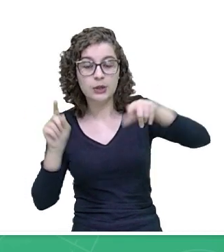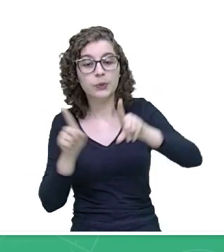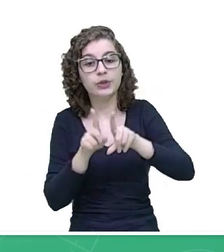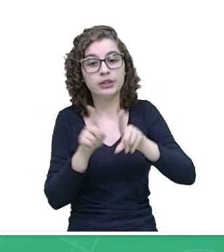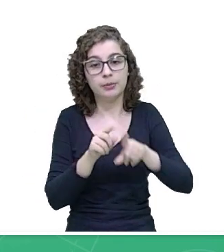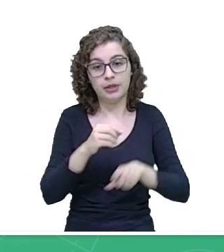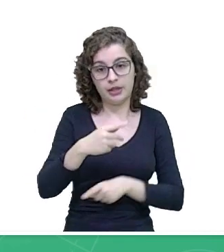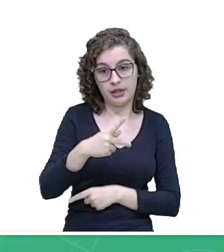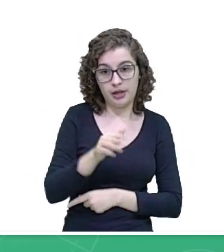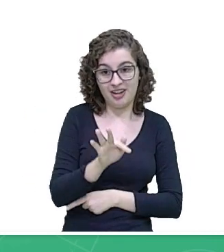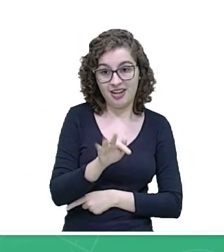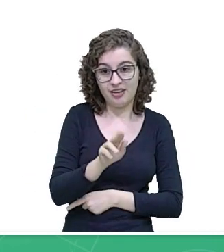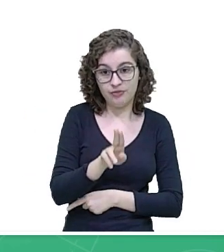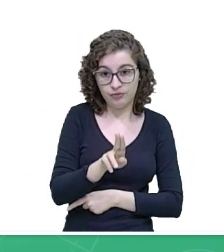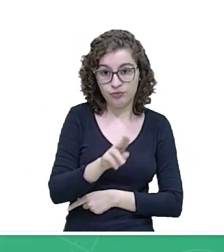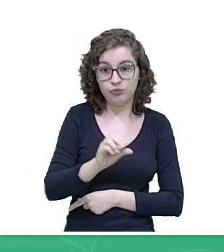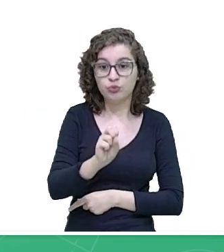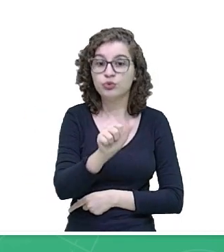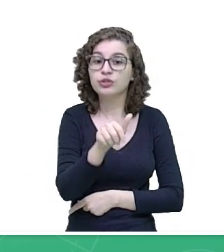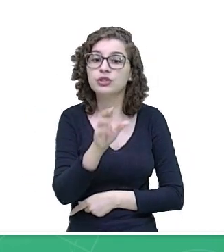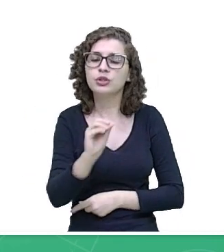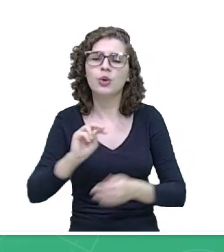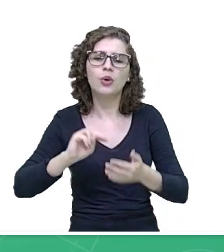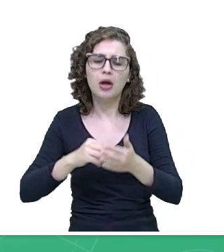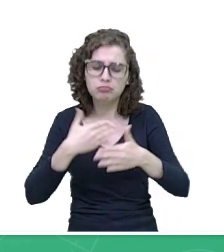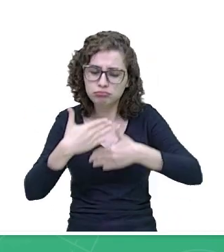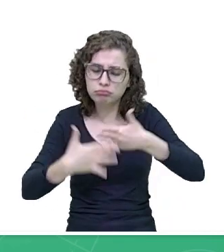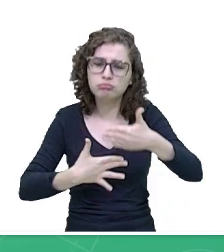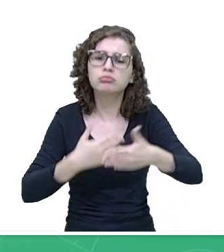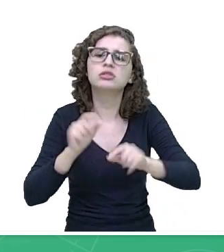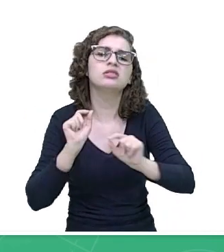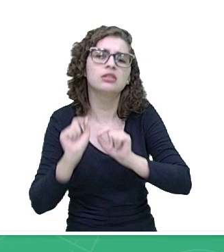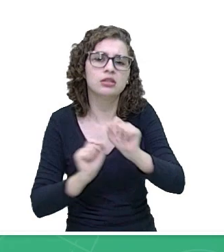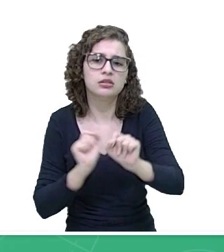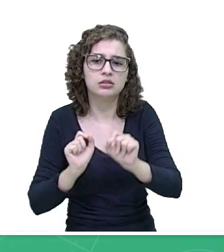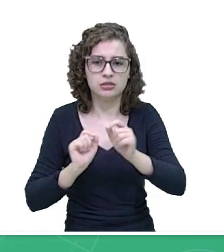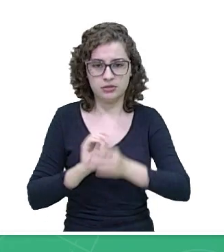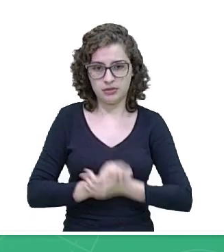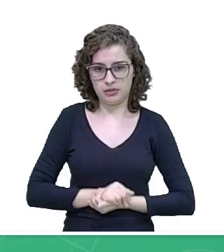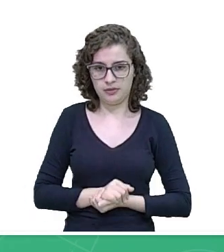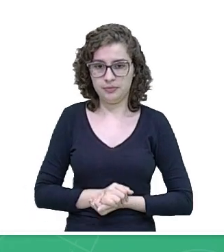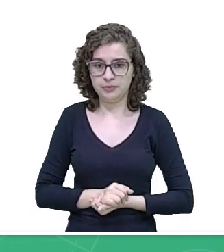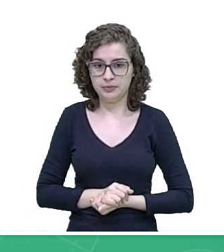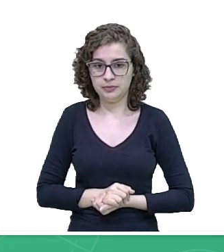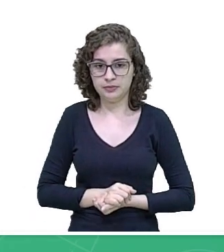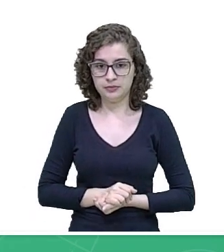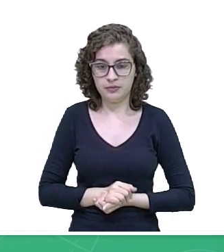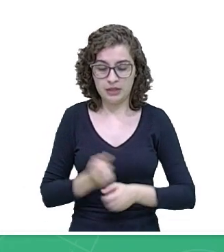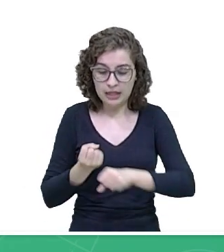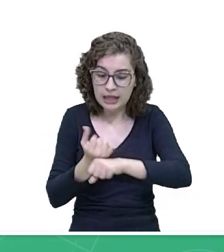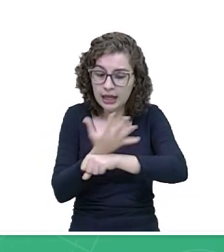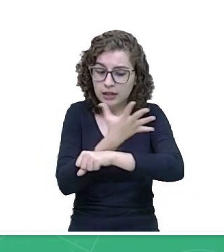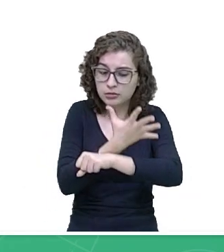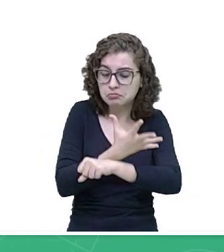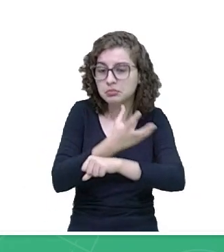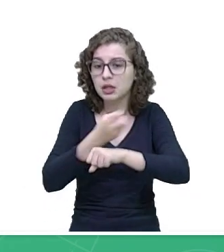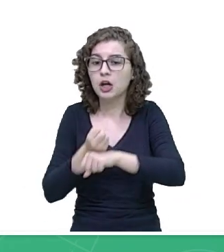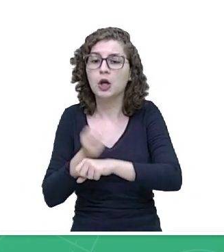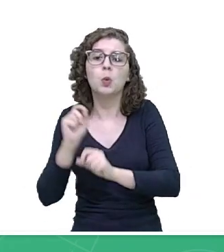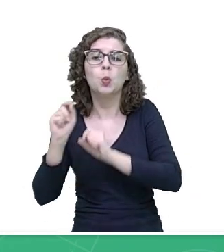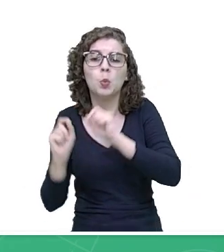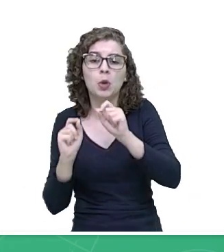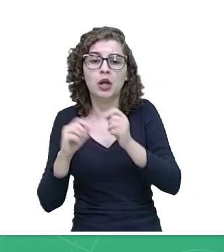de processo é? Se são processos exotérmicos ou se são processos endotérmicos, respectivamente.